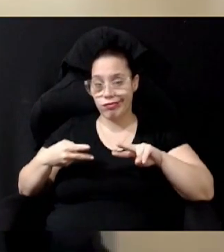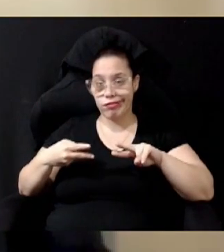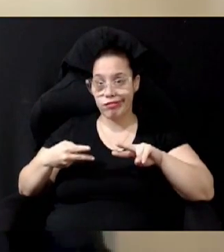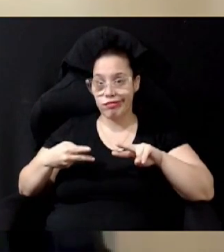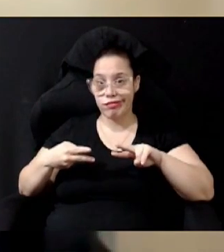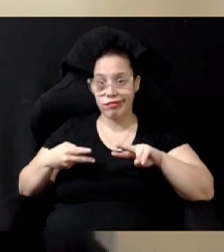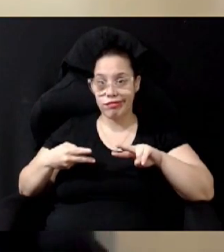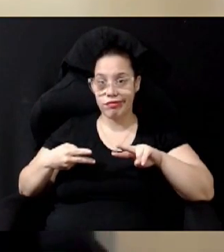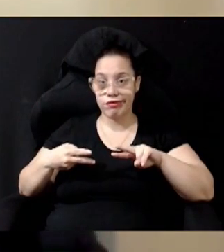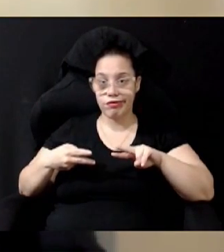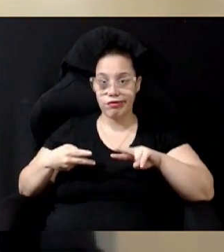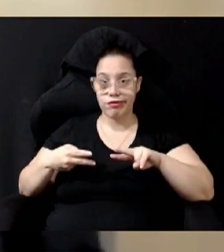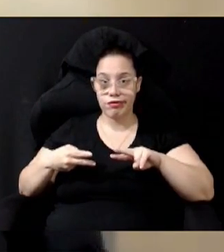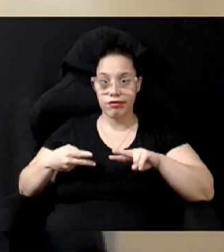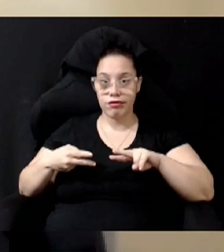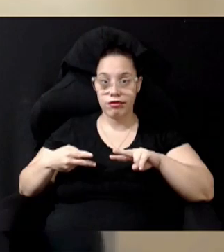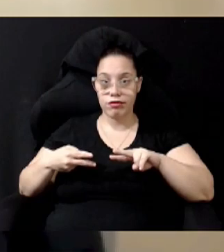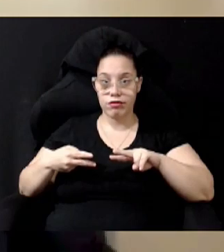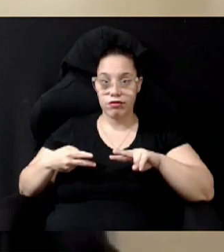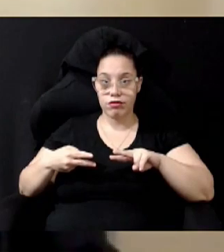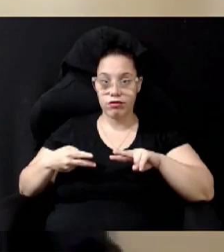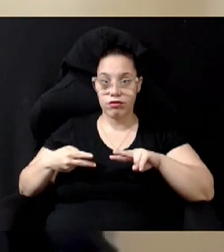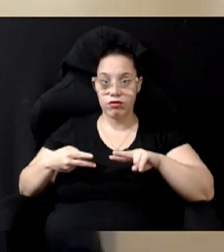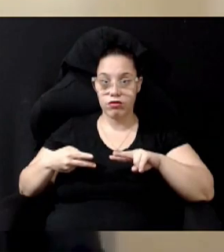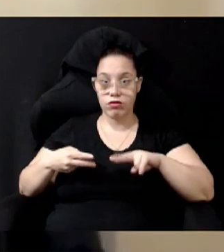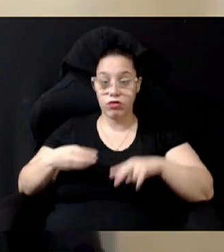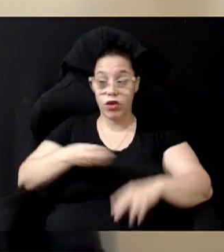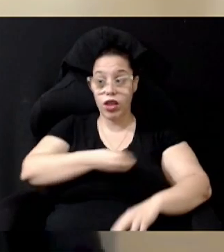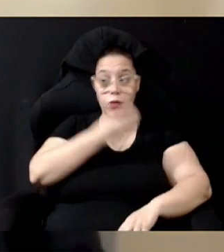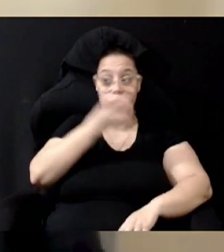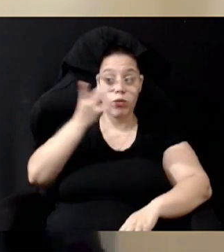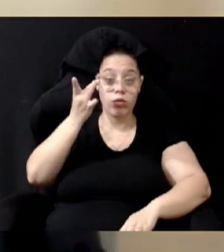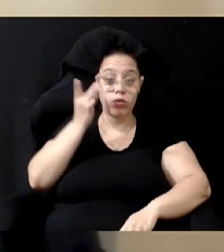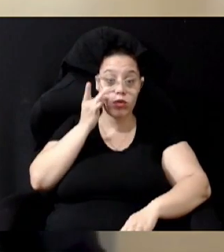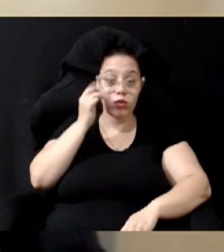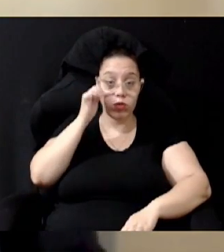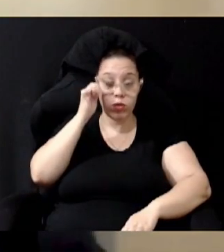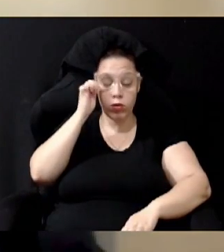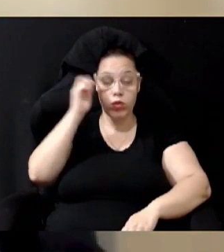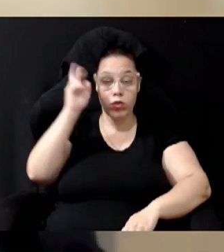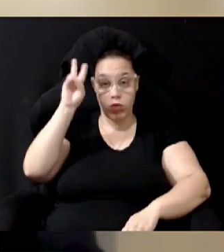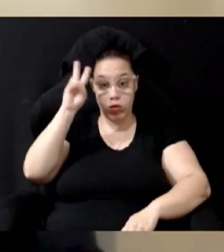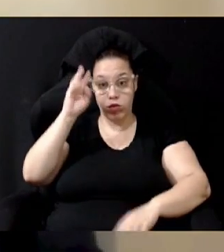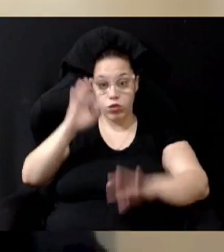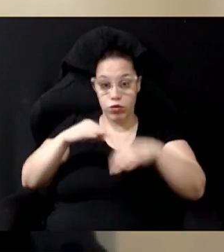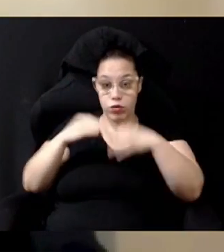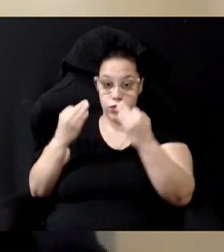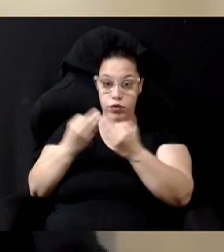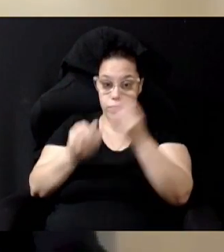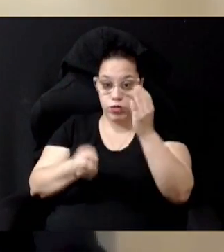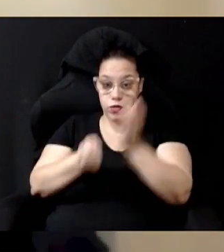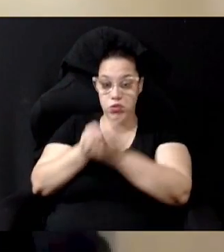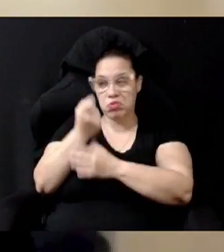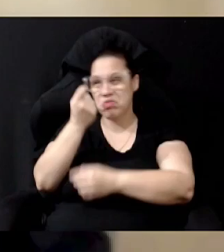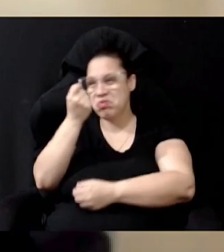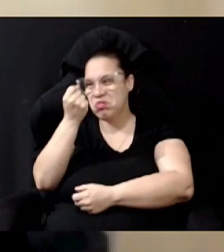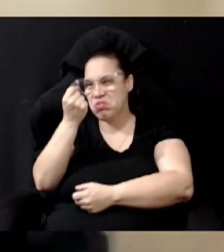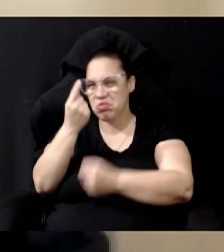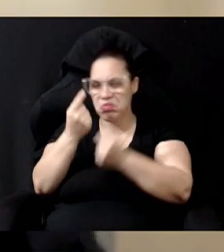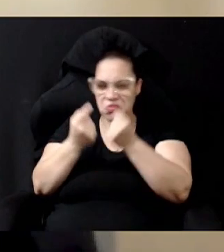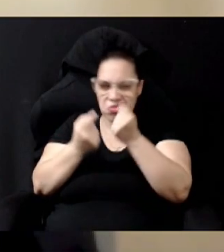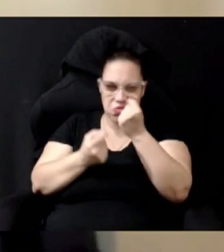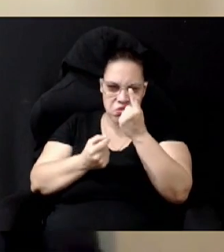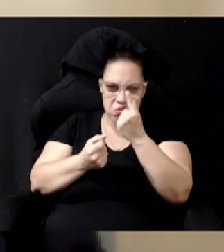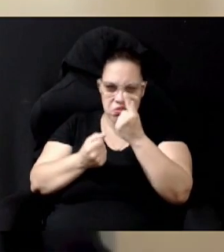Assim, até mais presente a história na família do que o surgimento esporádico de pessoas que não têm história